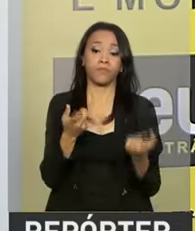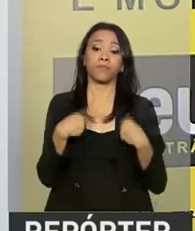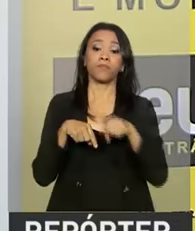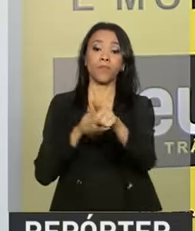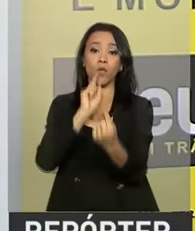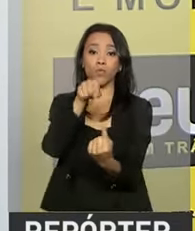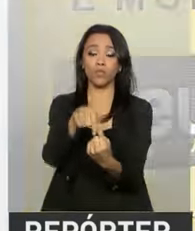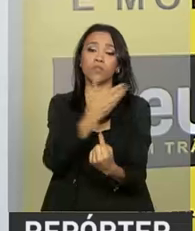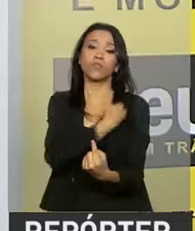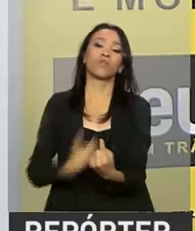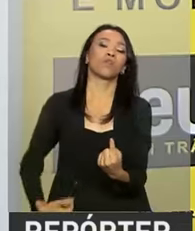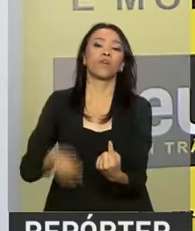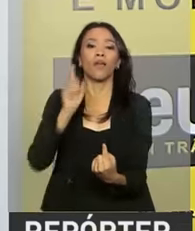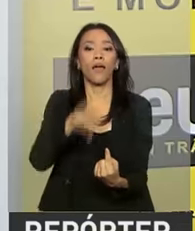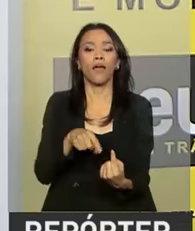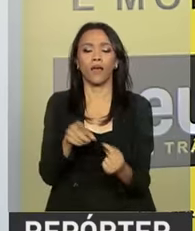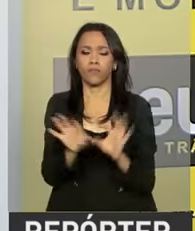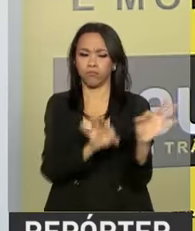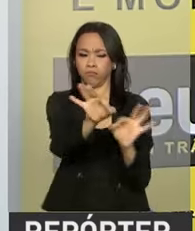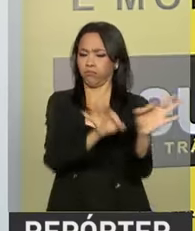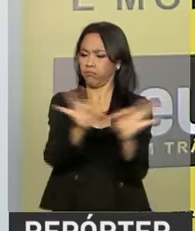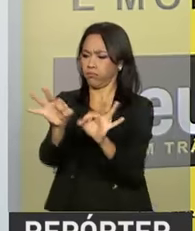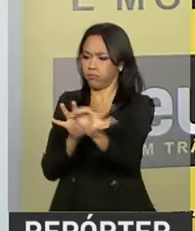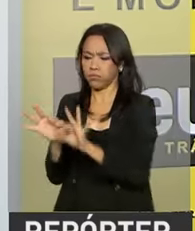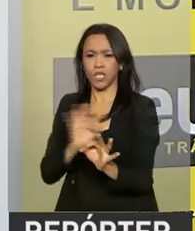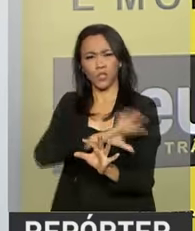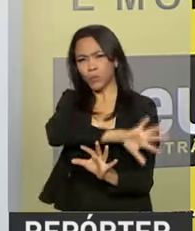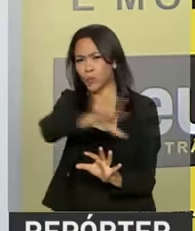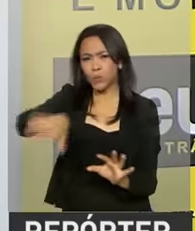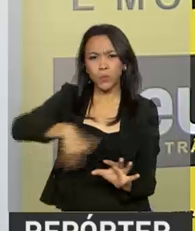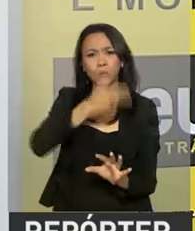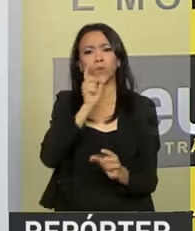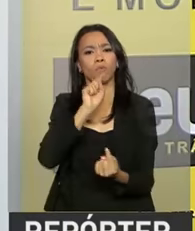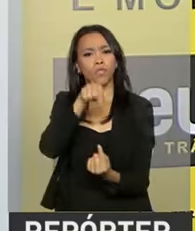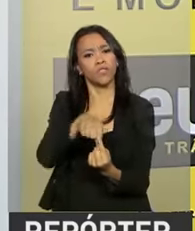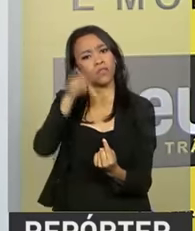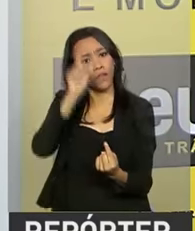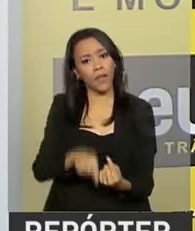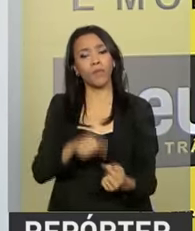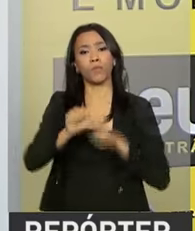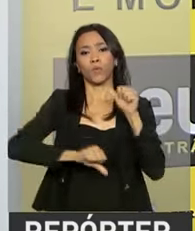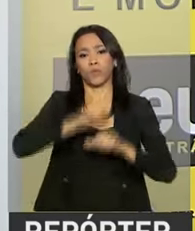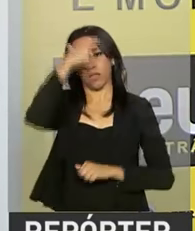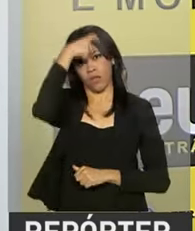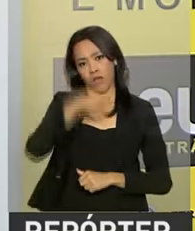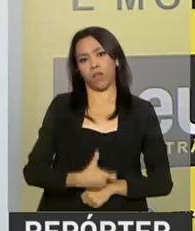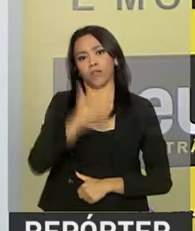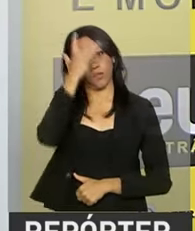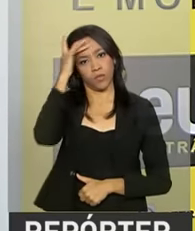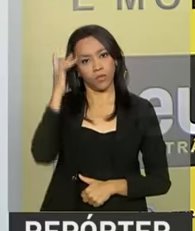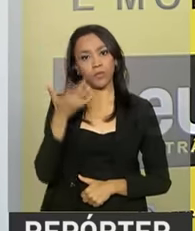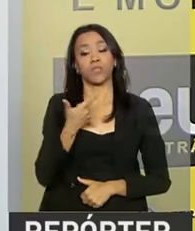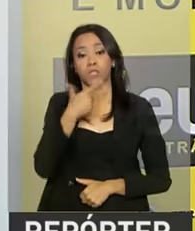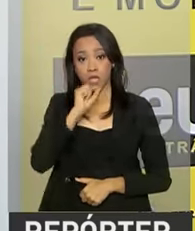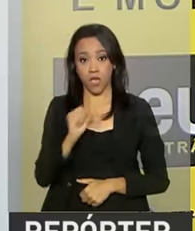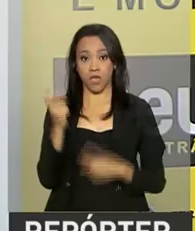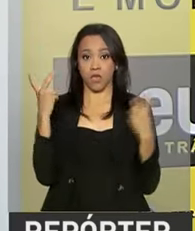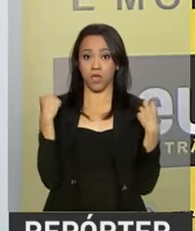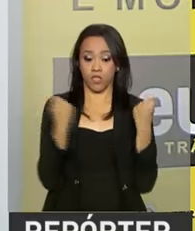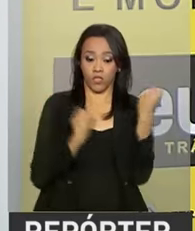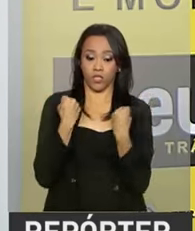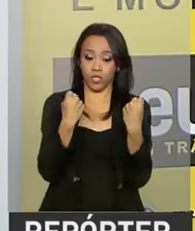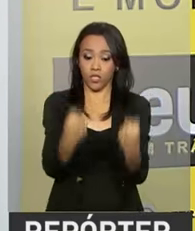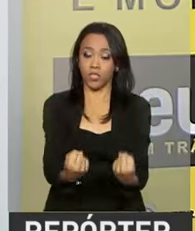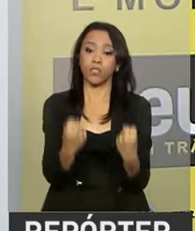essa coordenação e todo esse trabalho ele é voltado para mudar a atitude das pessoas, tanto dos condutores quanto